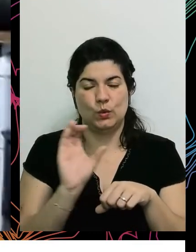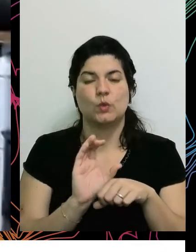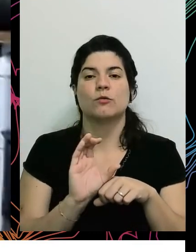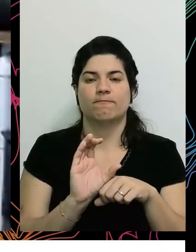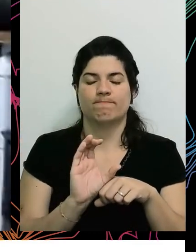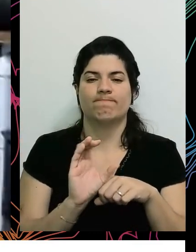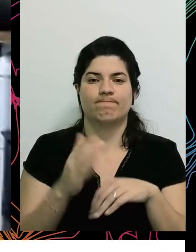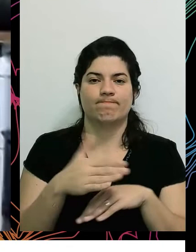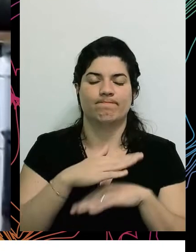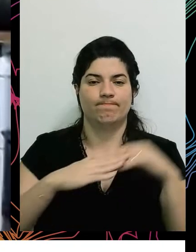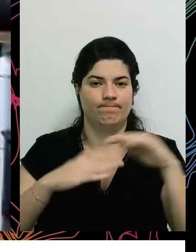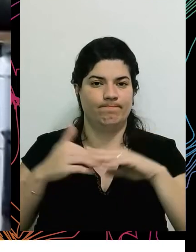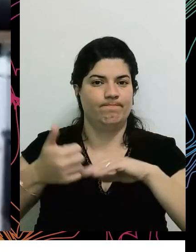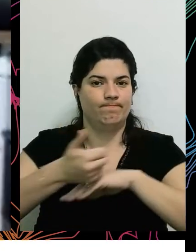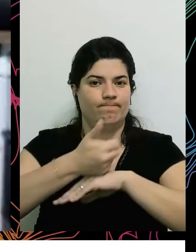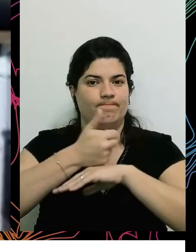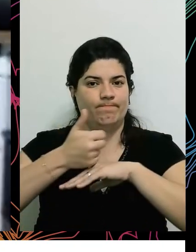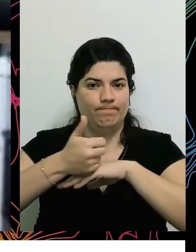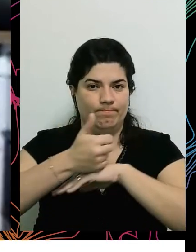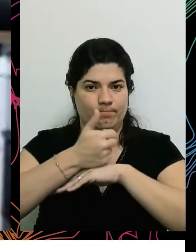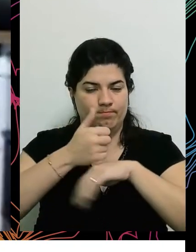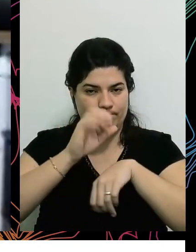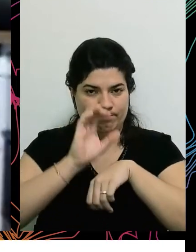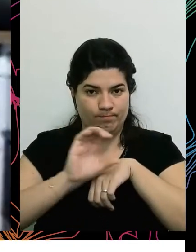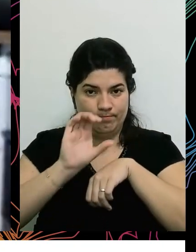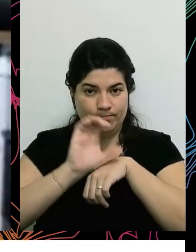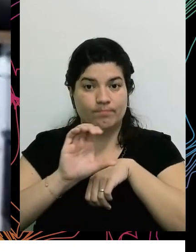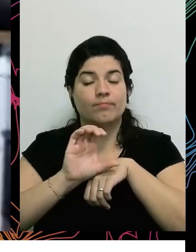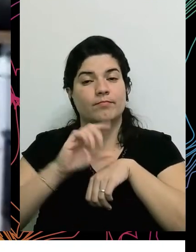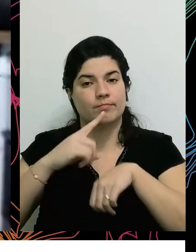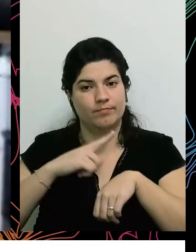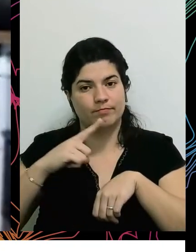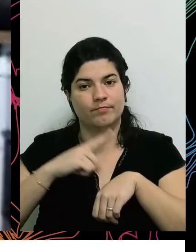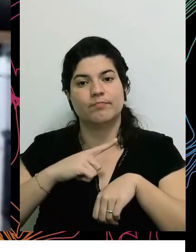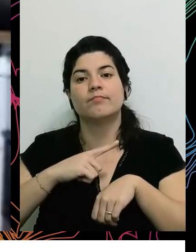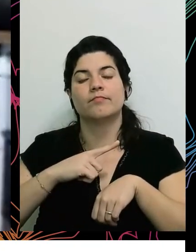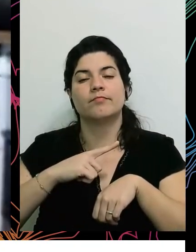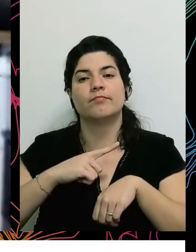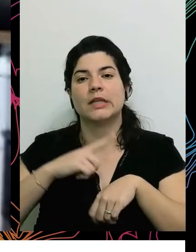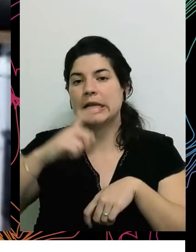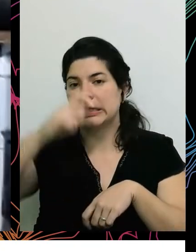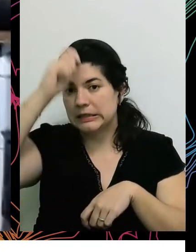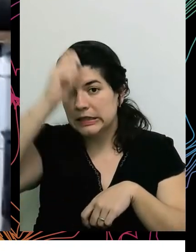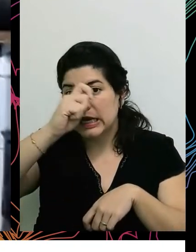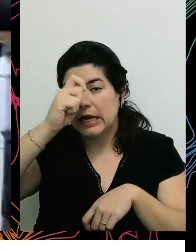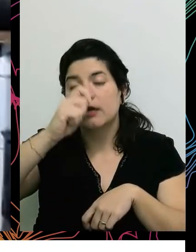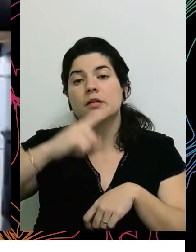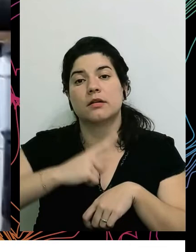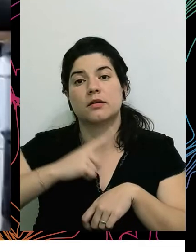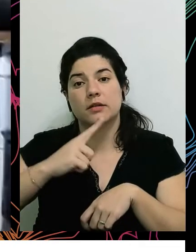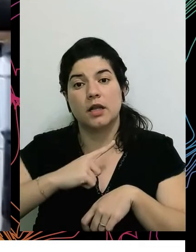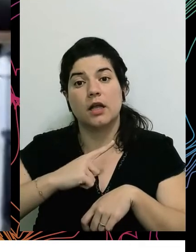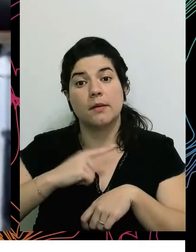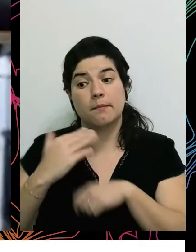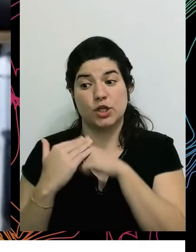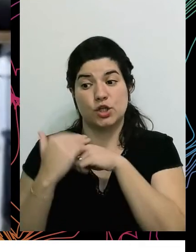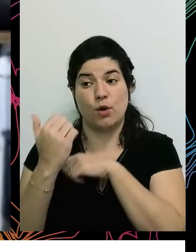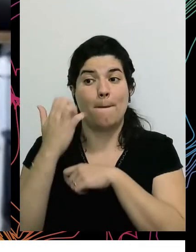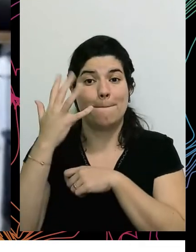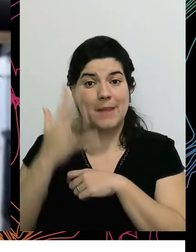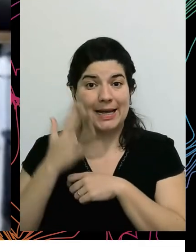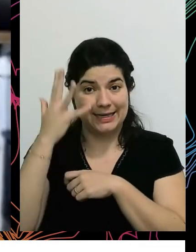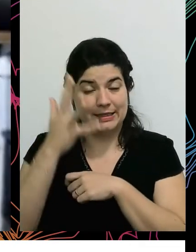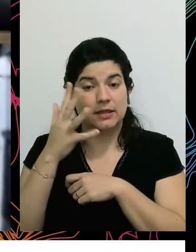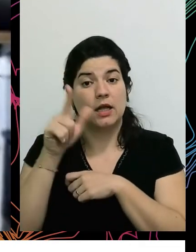aperfeiçoamento, né, para o curso que nós fazemos para capitão de cabotagem, eles me chamaram para dar uma palestra somente para o